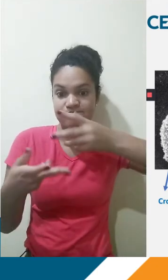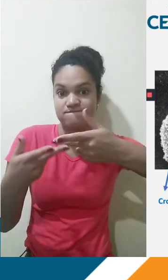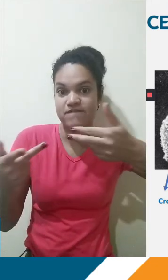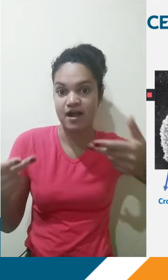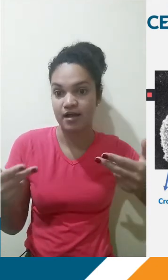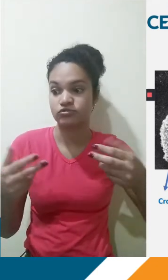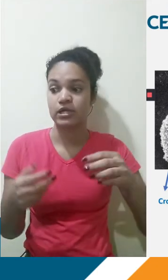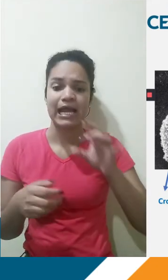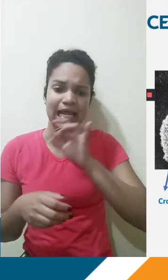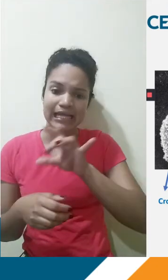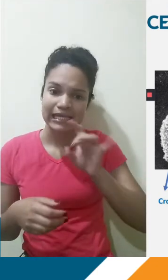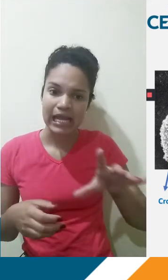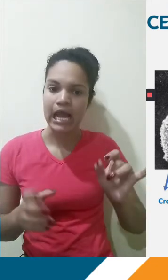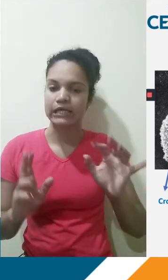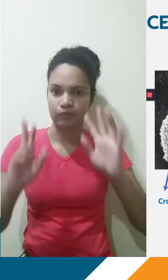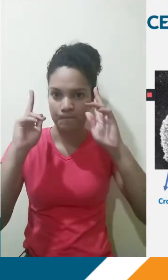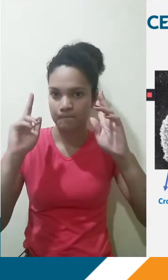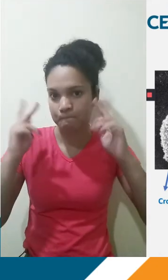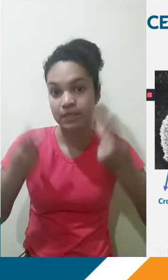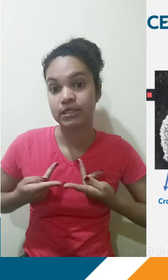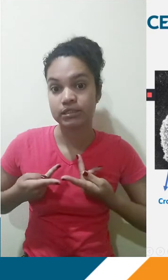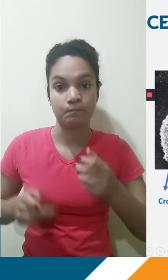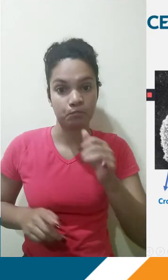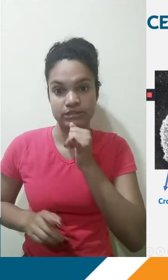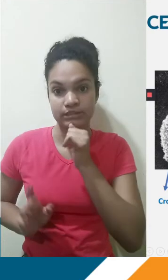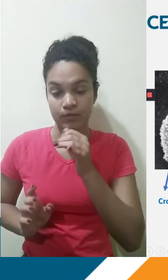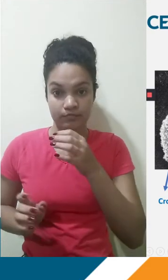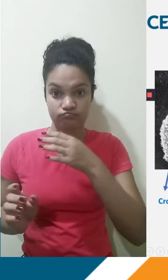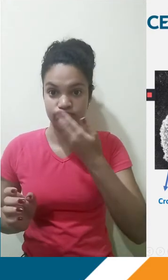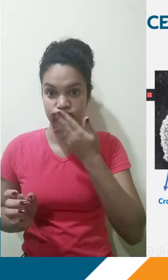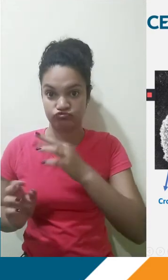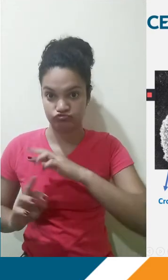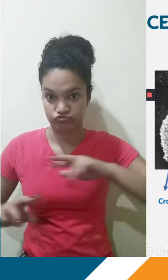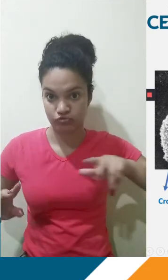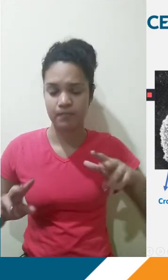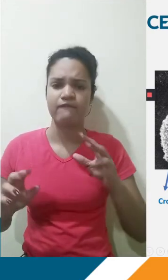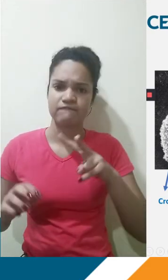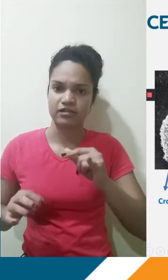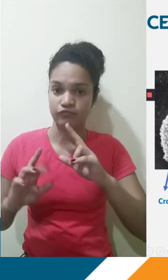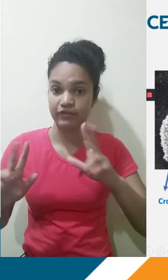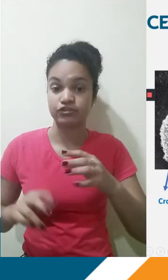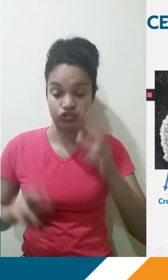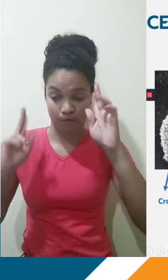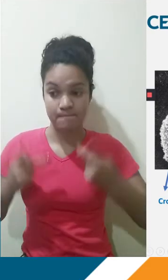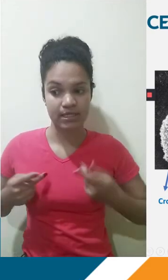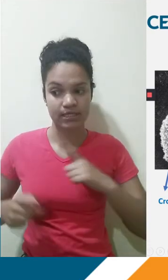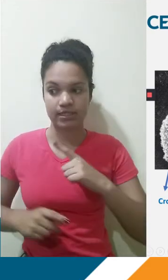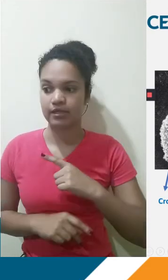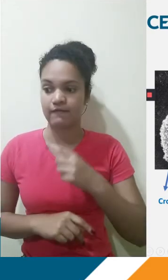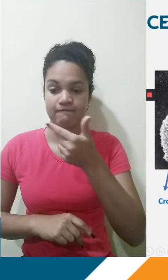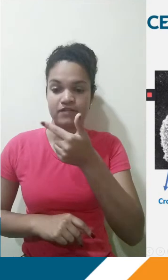número específico de cromossomos. Na espécie humana, nós temos 23 pares de cromossomos. Está